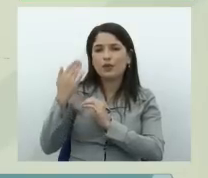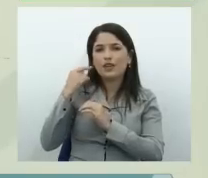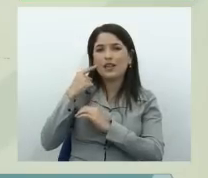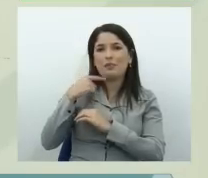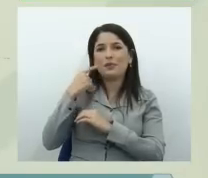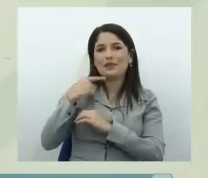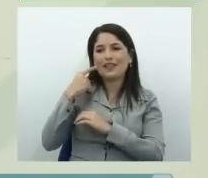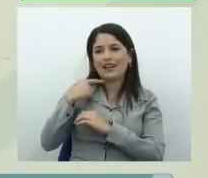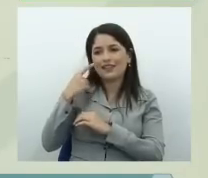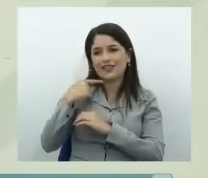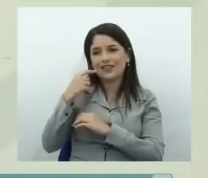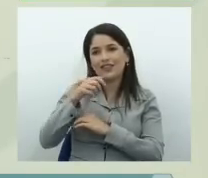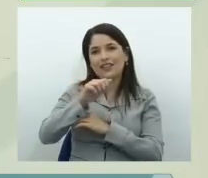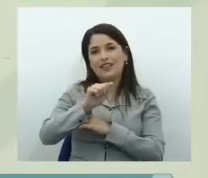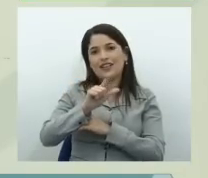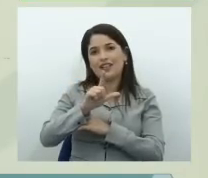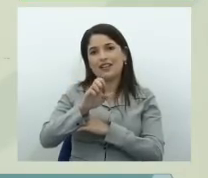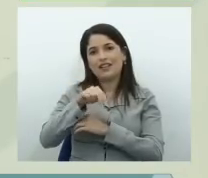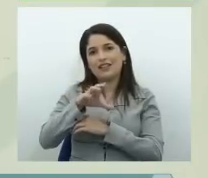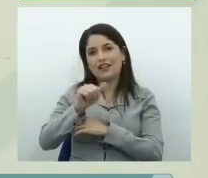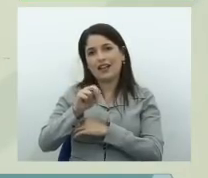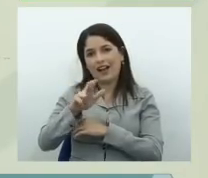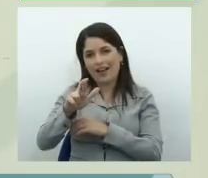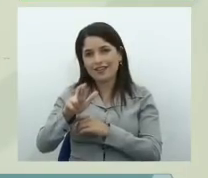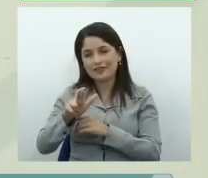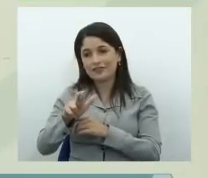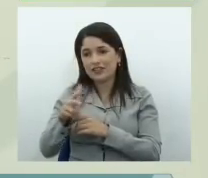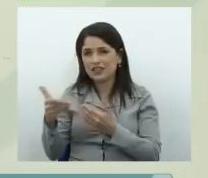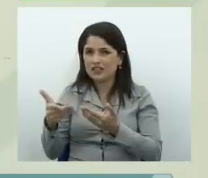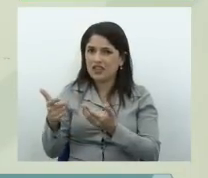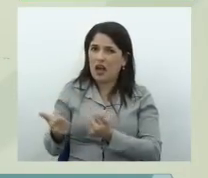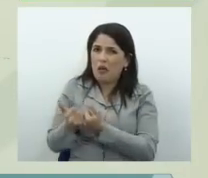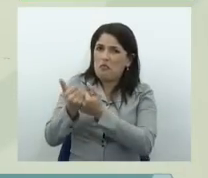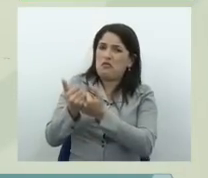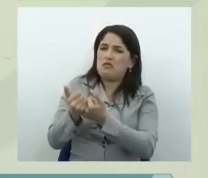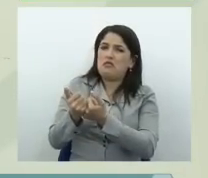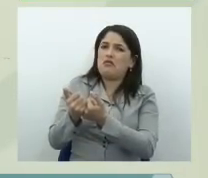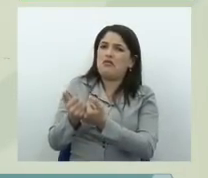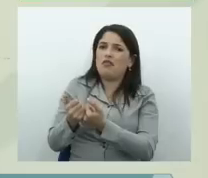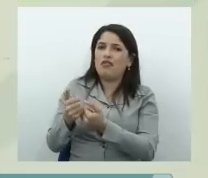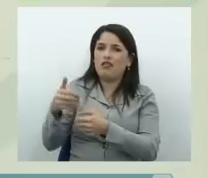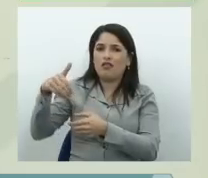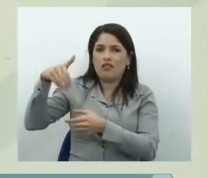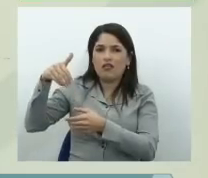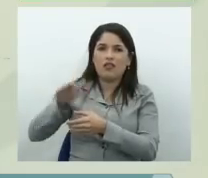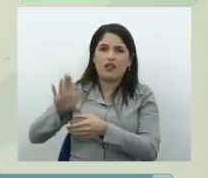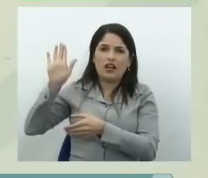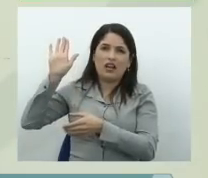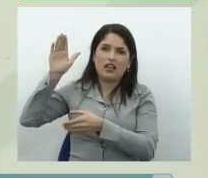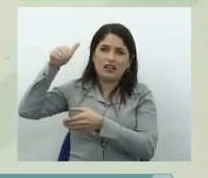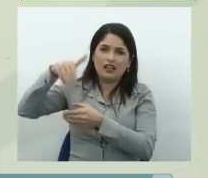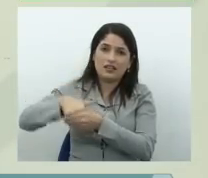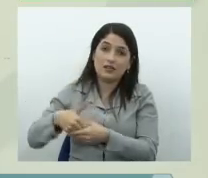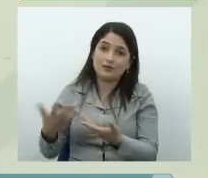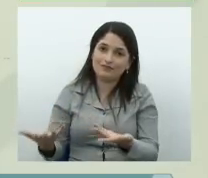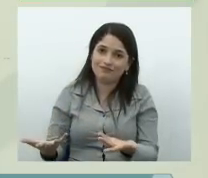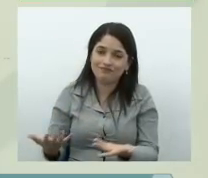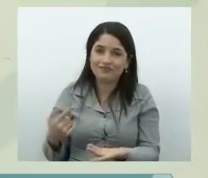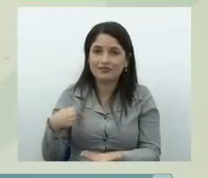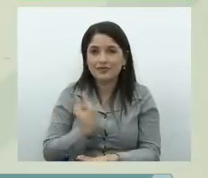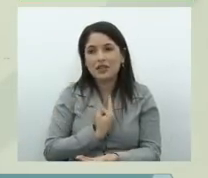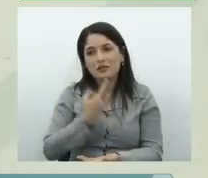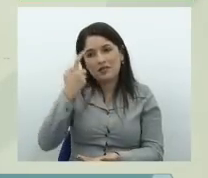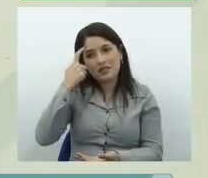o apoiou na eleição. Eu acho que esse é um momento em que nós precisamos refletir e ver